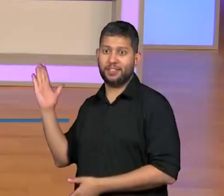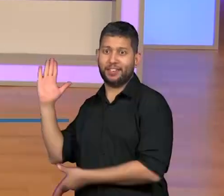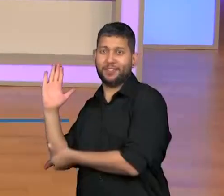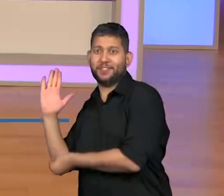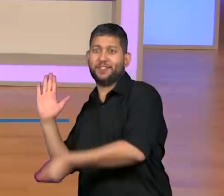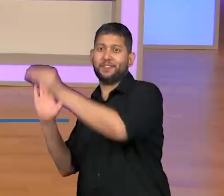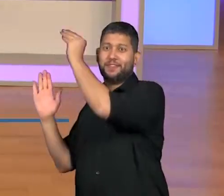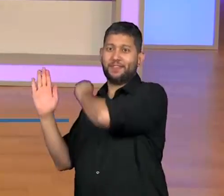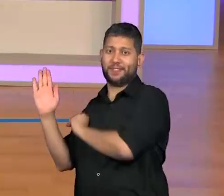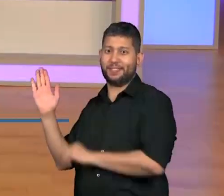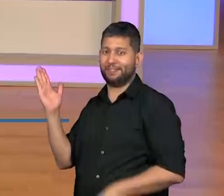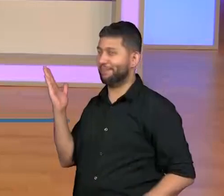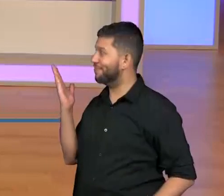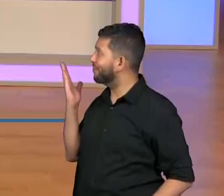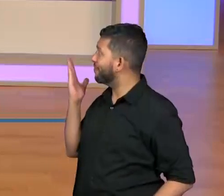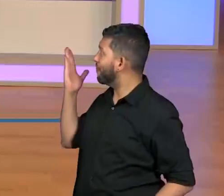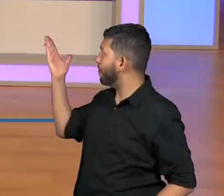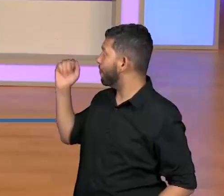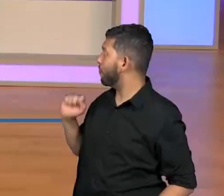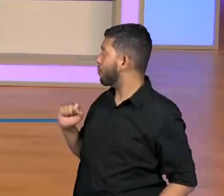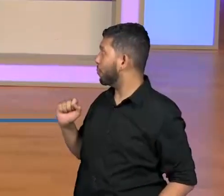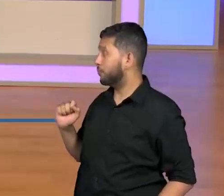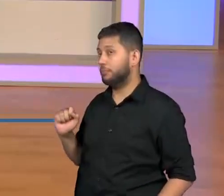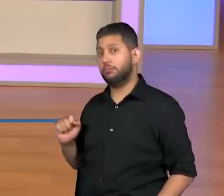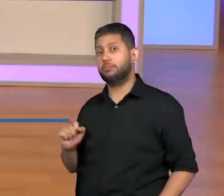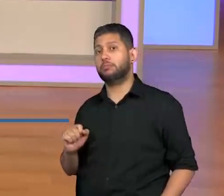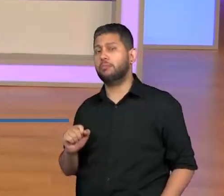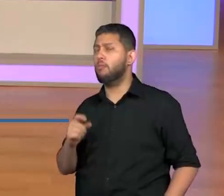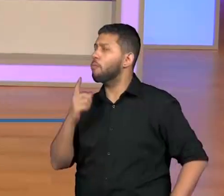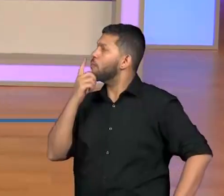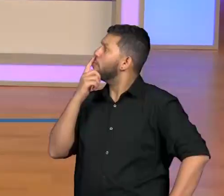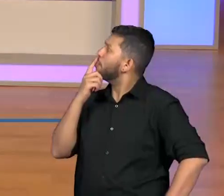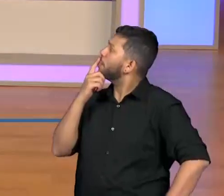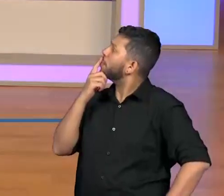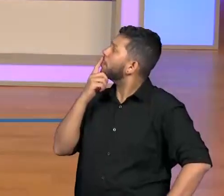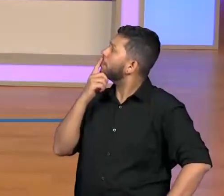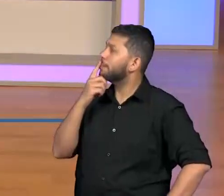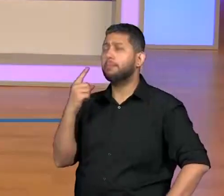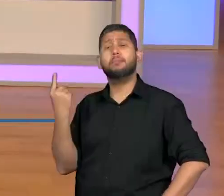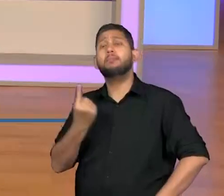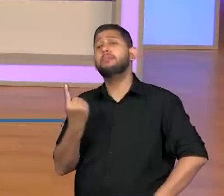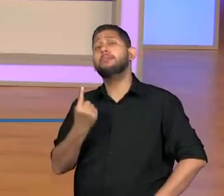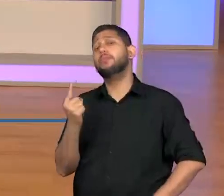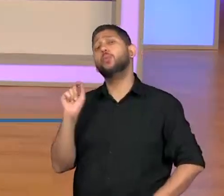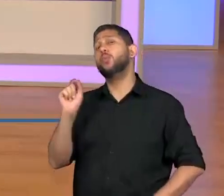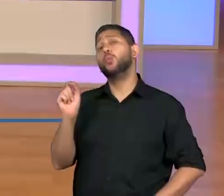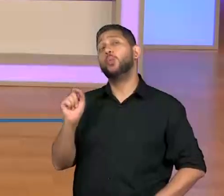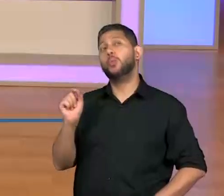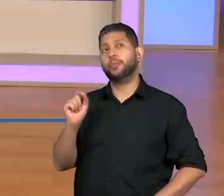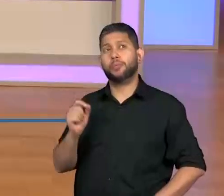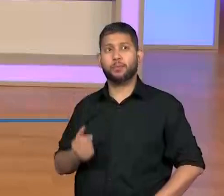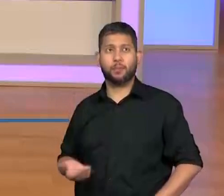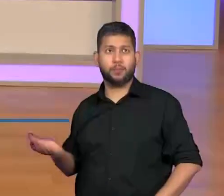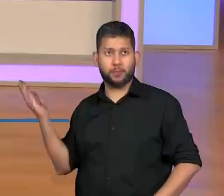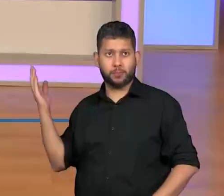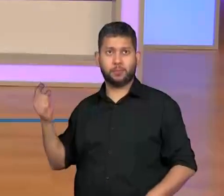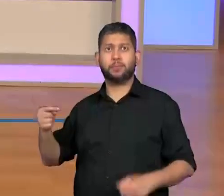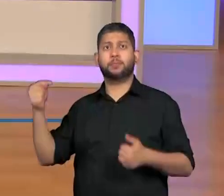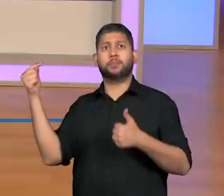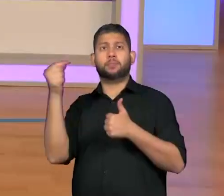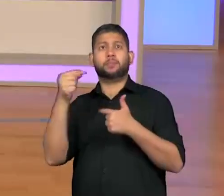essa comparação. Então, primeiro, vem comigo para o flip, para a gente recordar. Olha só.